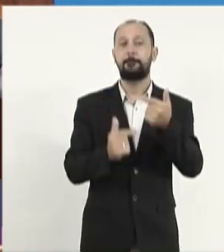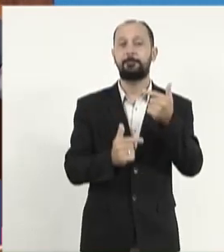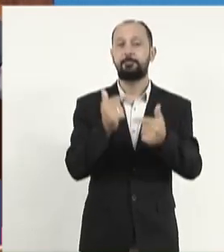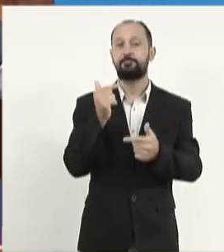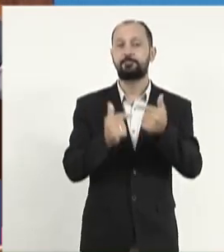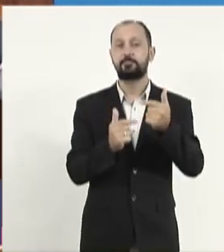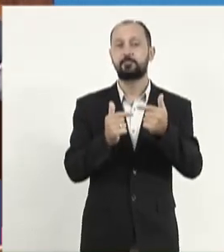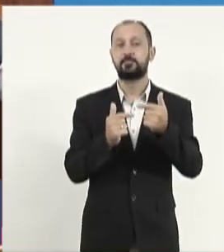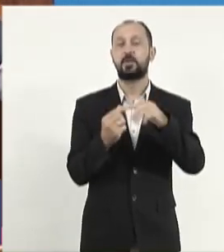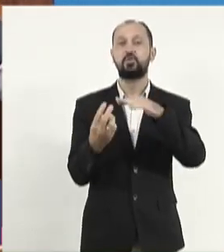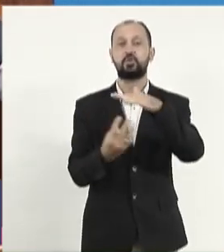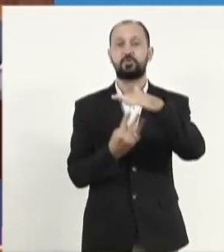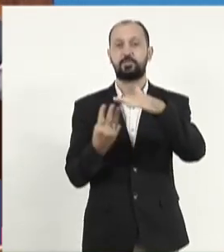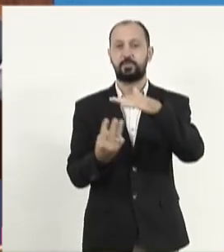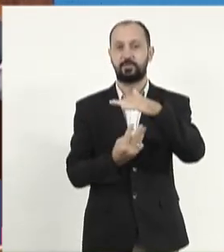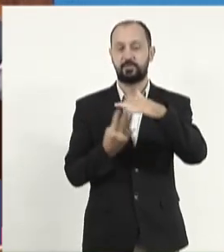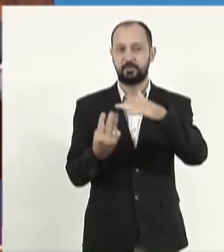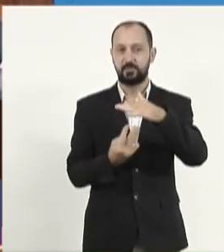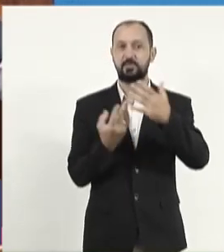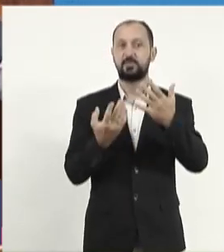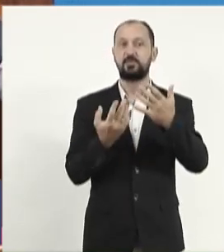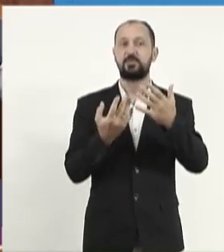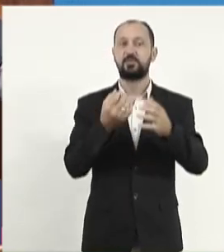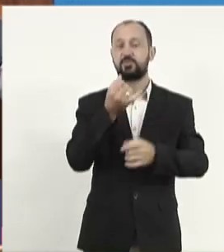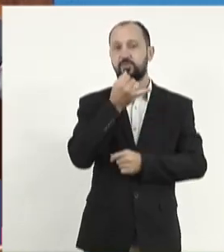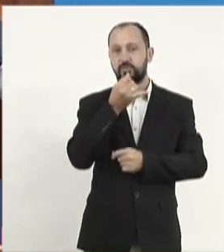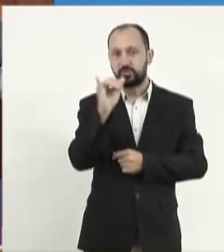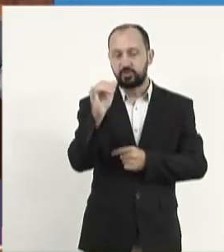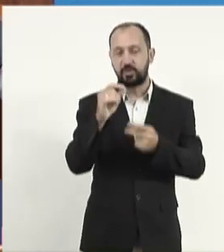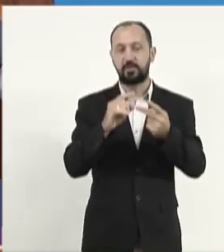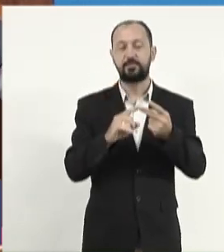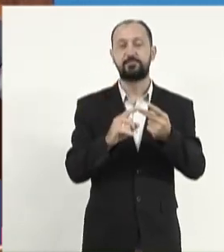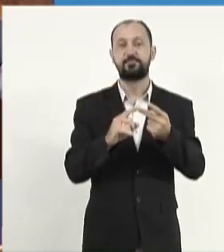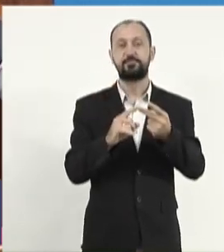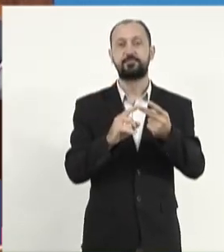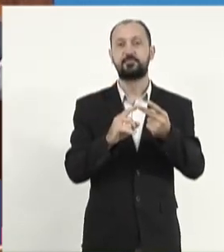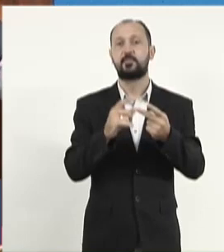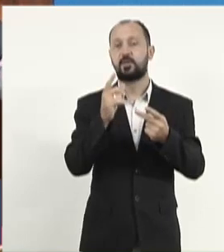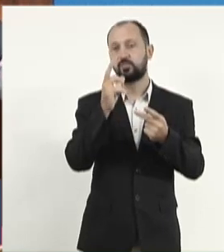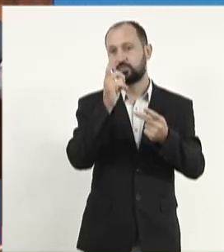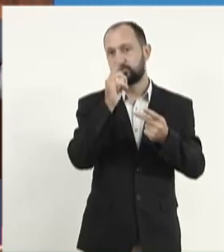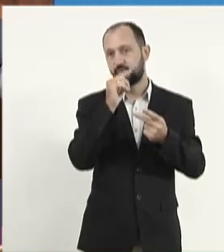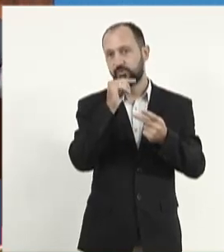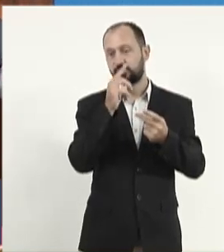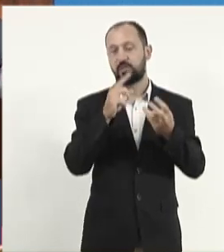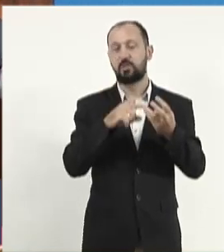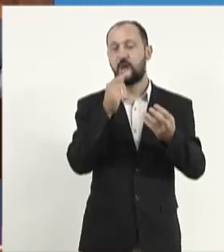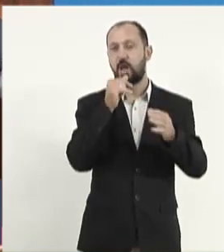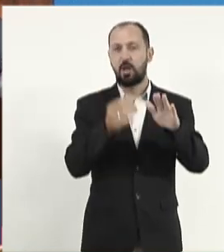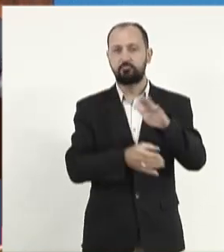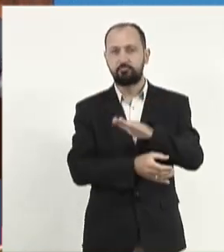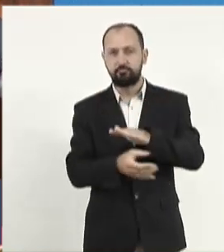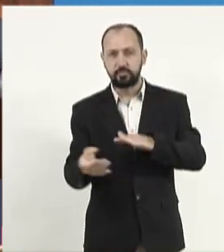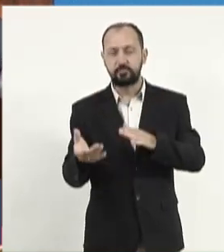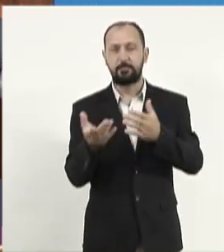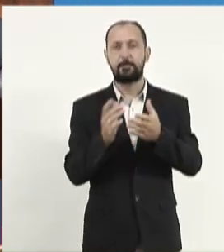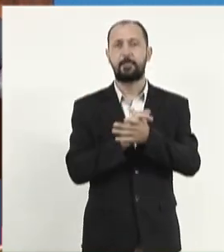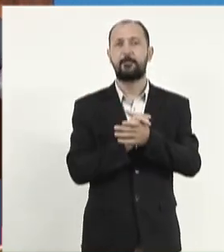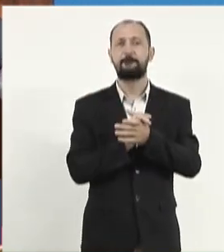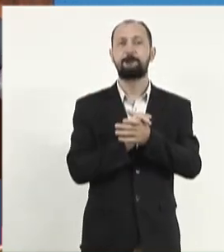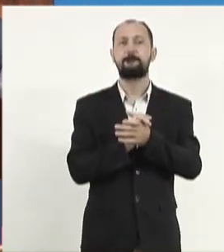de privatização de energia elétrica, de água, saneamento,